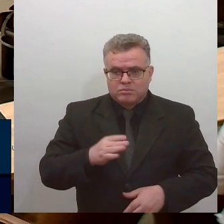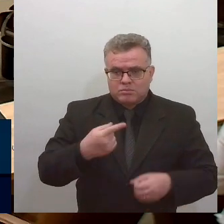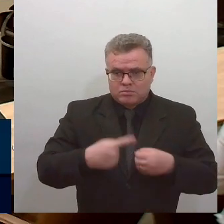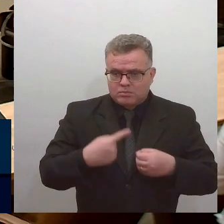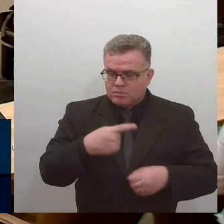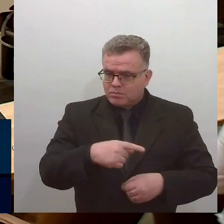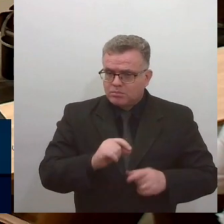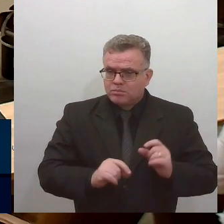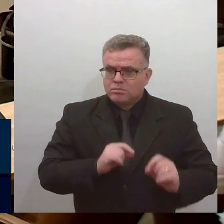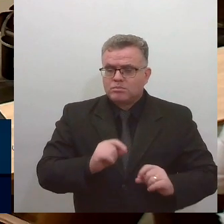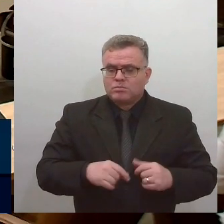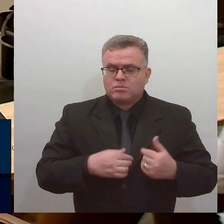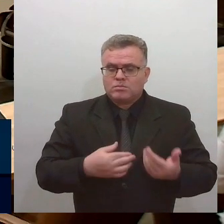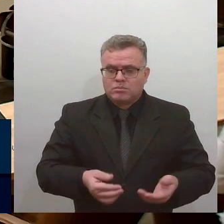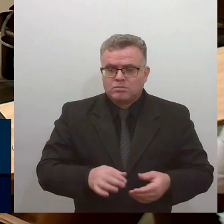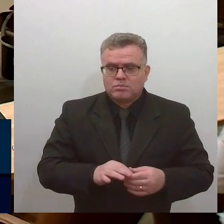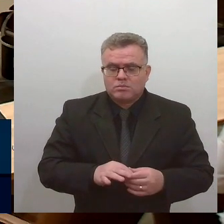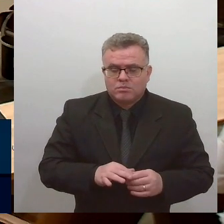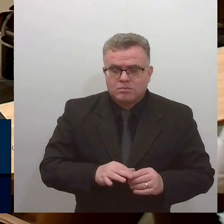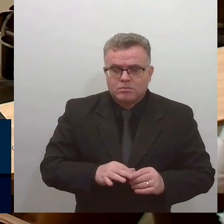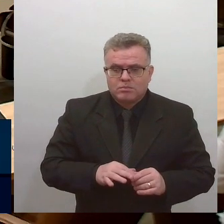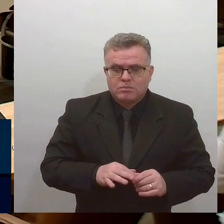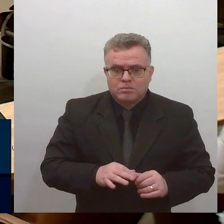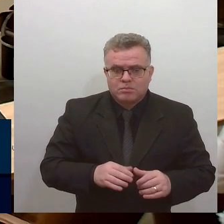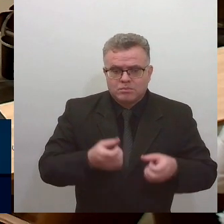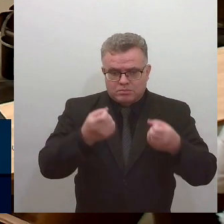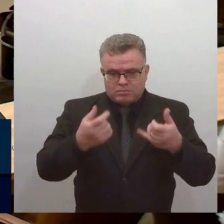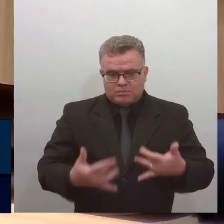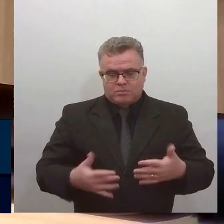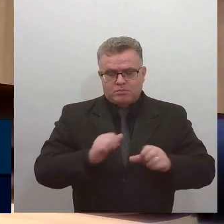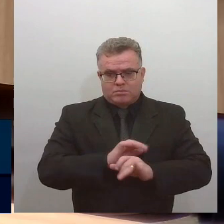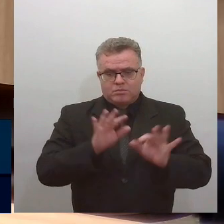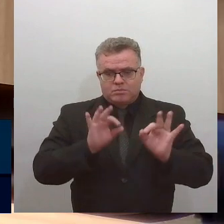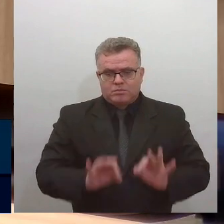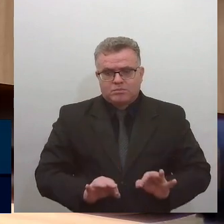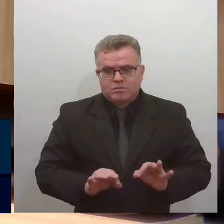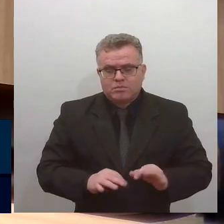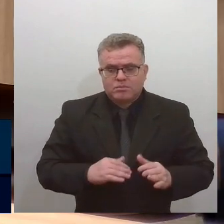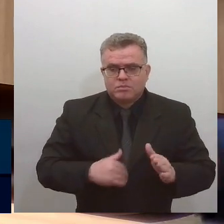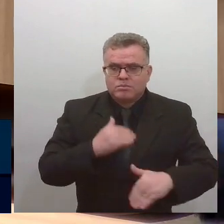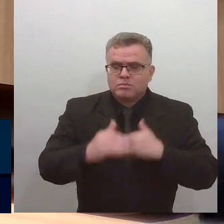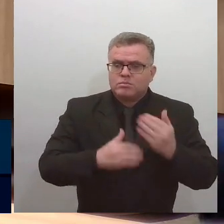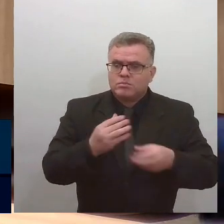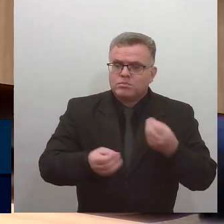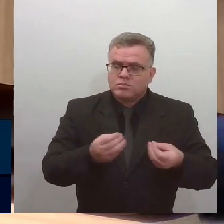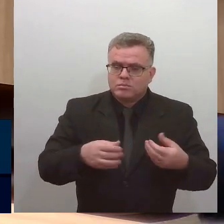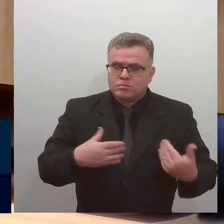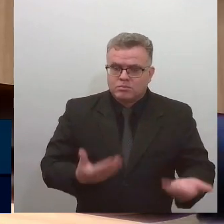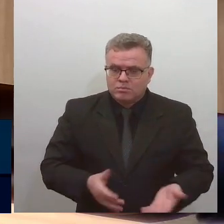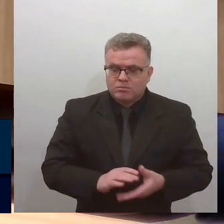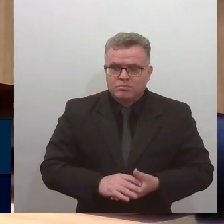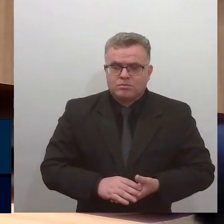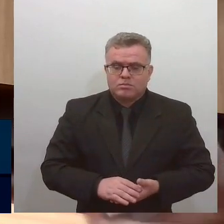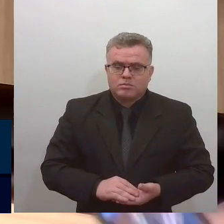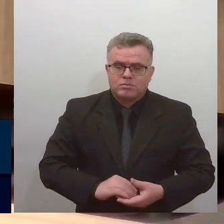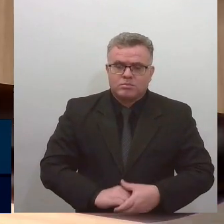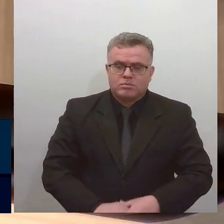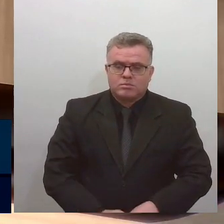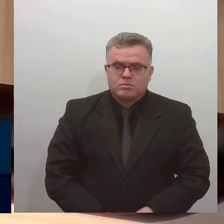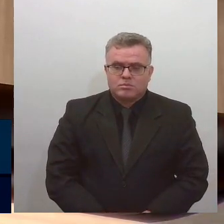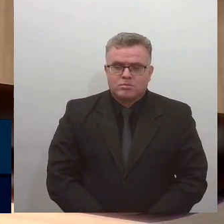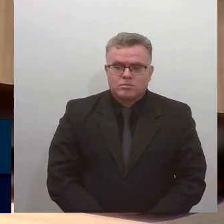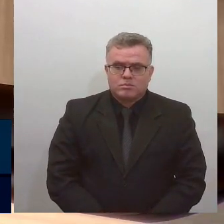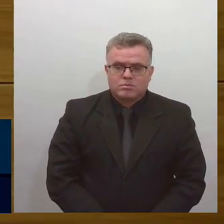queria se o Senhor pudesse explicar um pouco mais sobre o andamento desse projeto Então vamos lá Boa pergunta